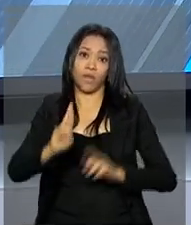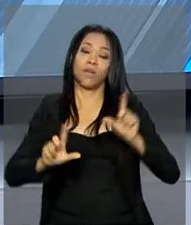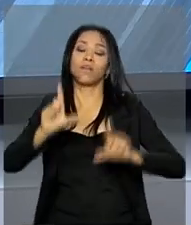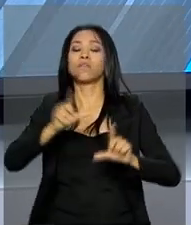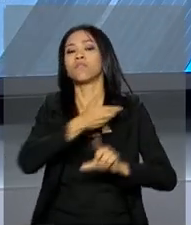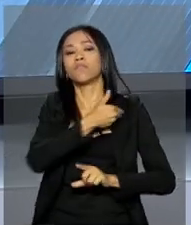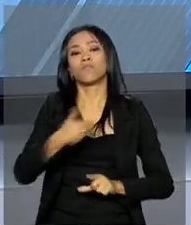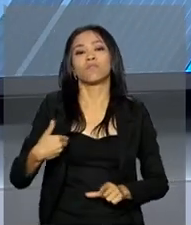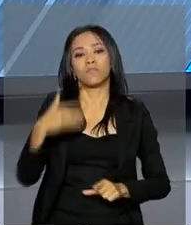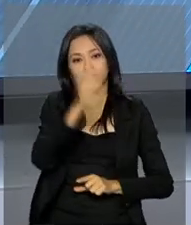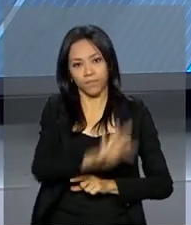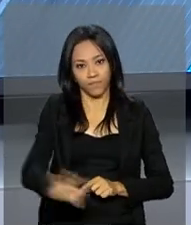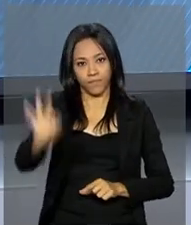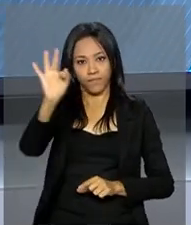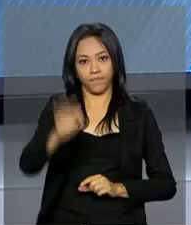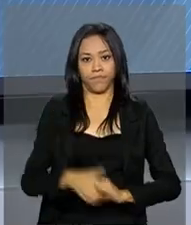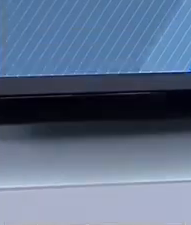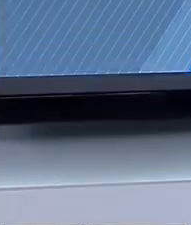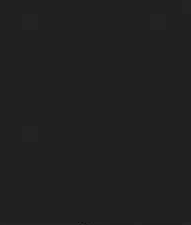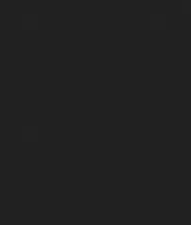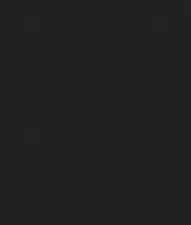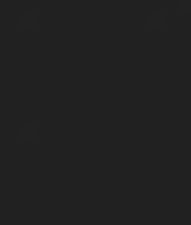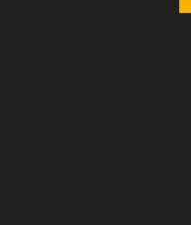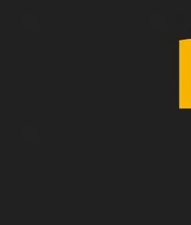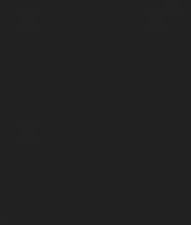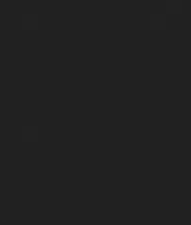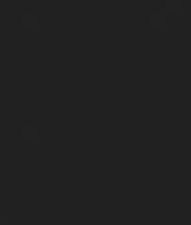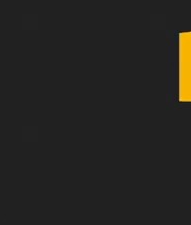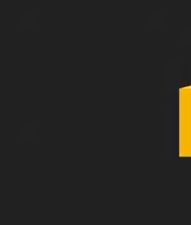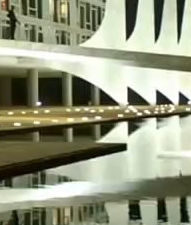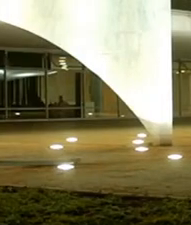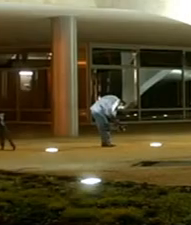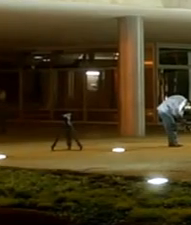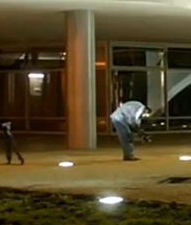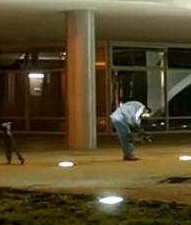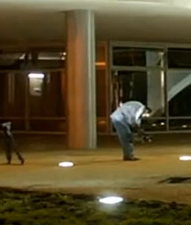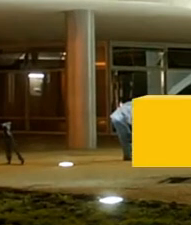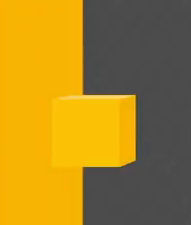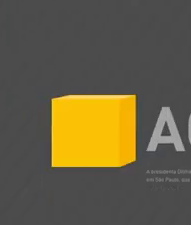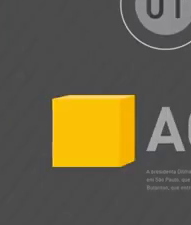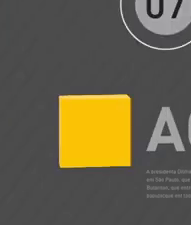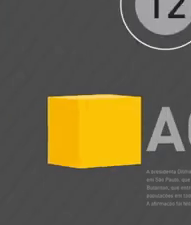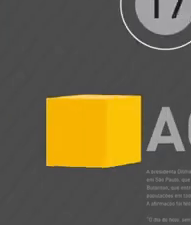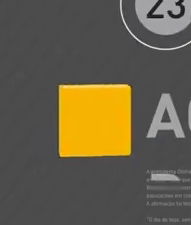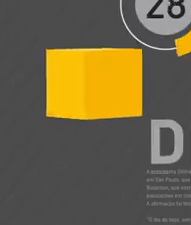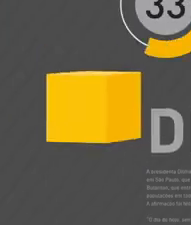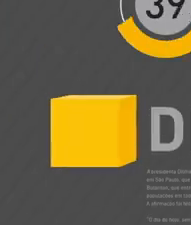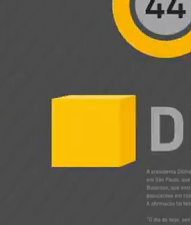NBR, a TV do Governo Federal. We'll be right back.